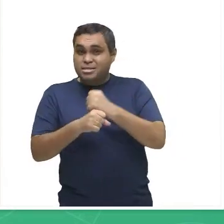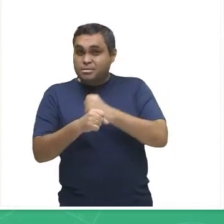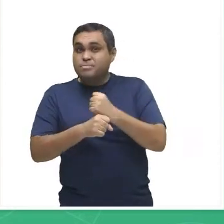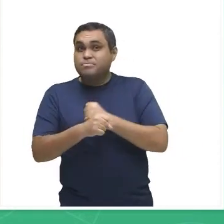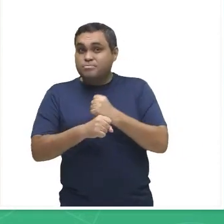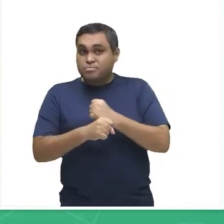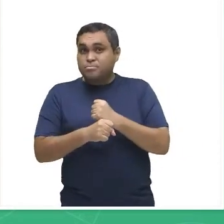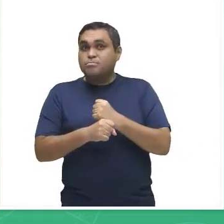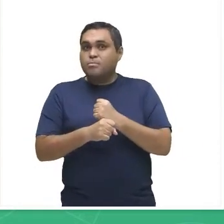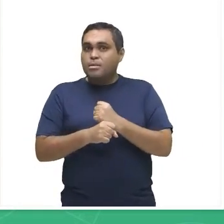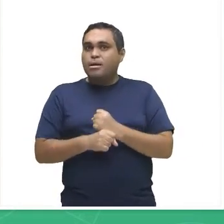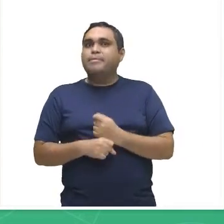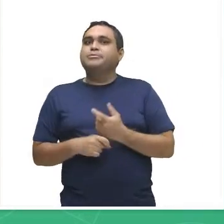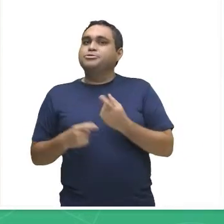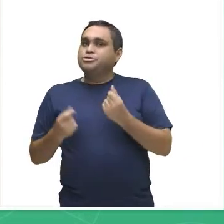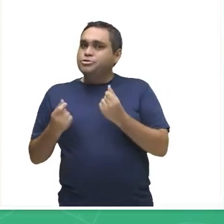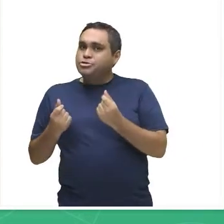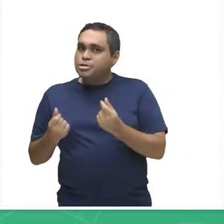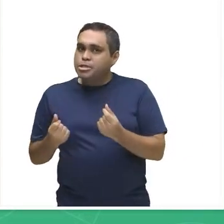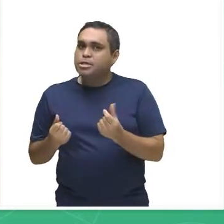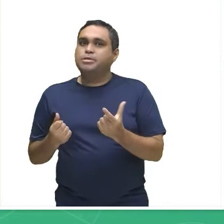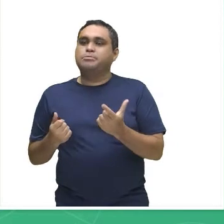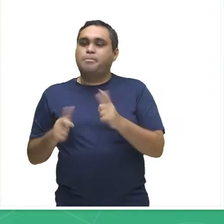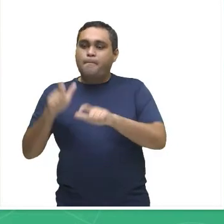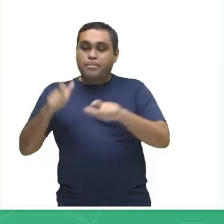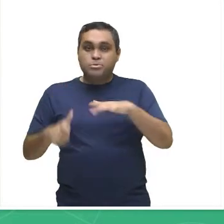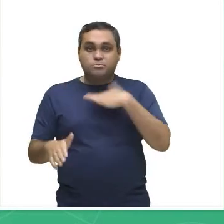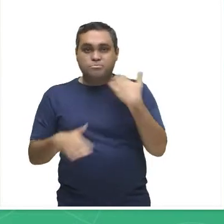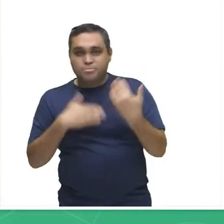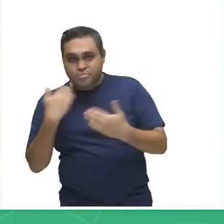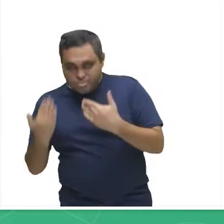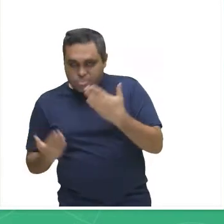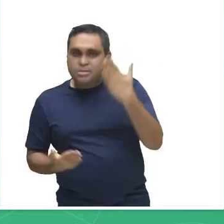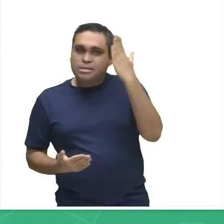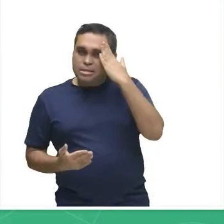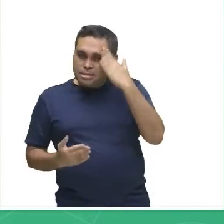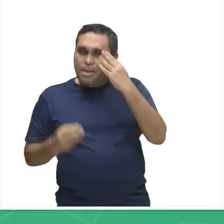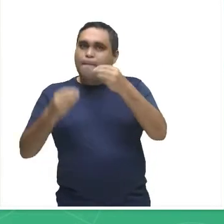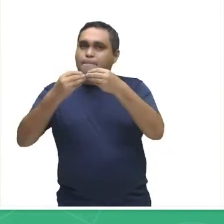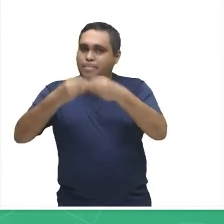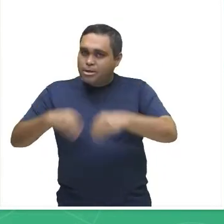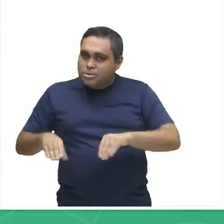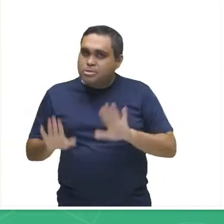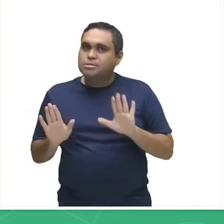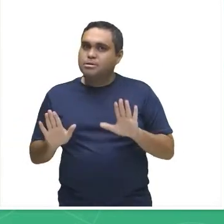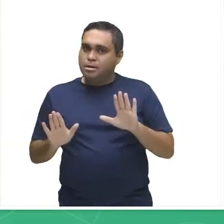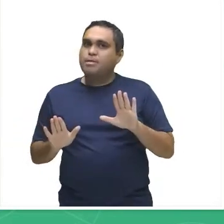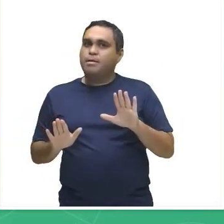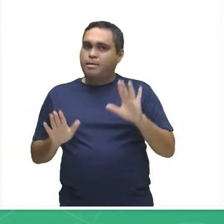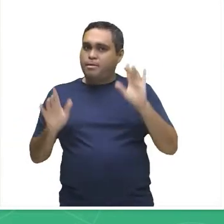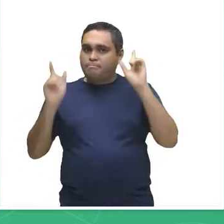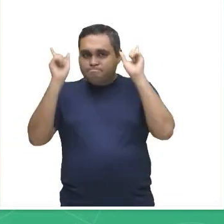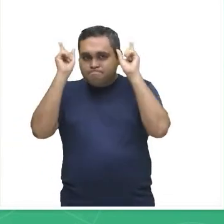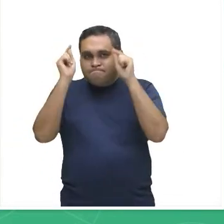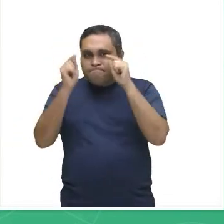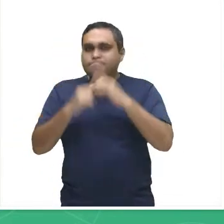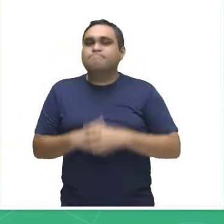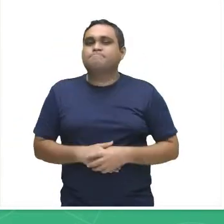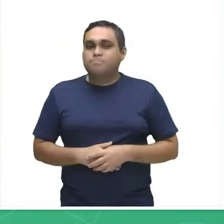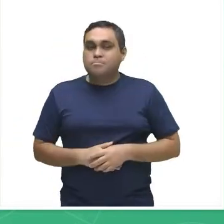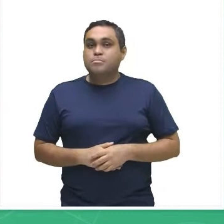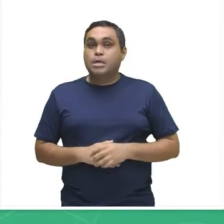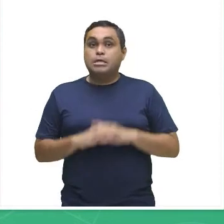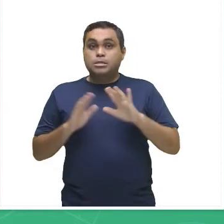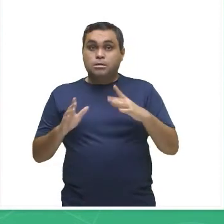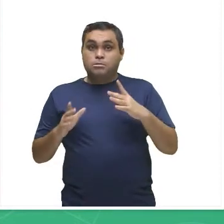custa vidas, guerra é um prejuízo sem tamanho. Então, o que vai acontecer? A gente vai ver que, após esses